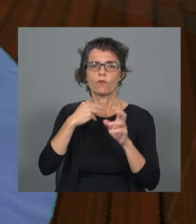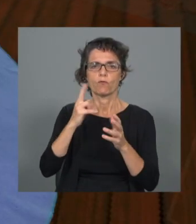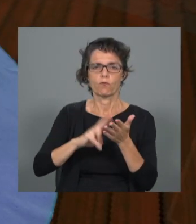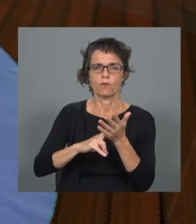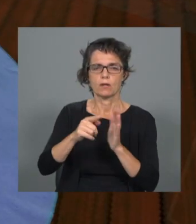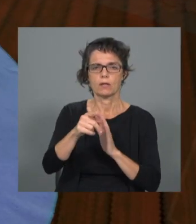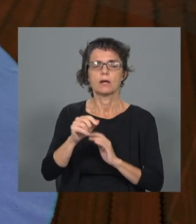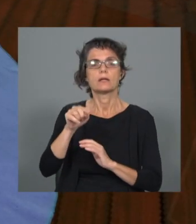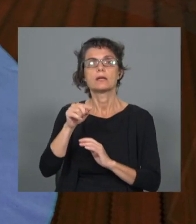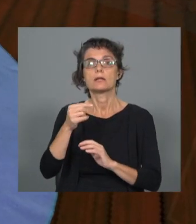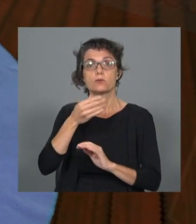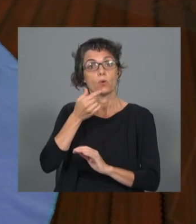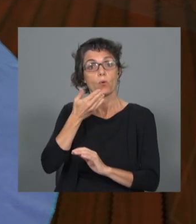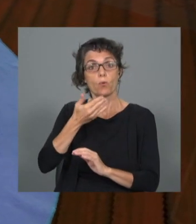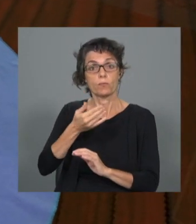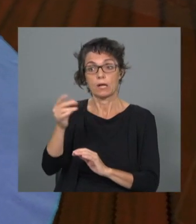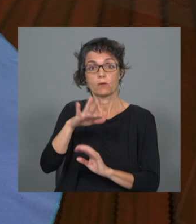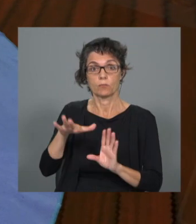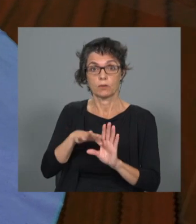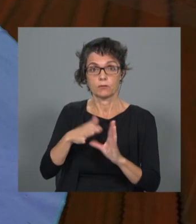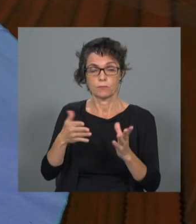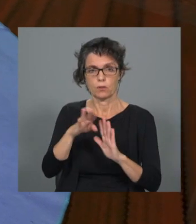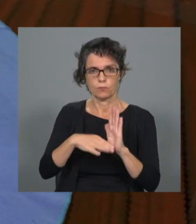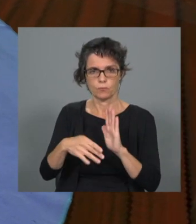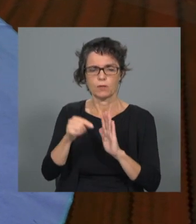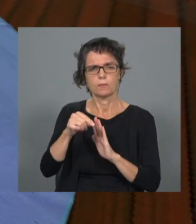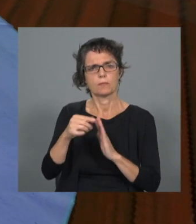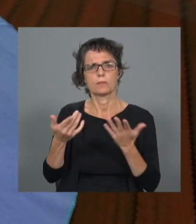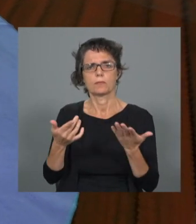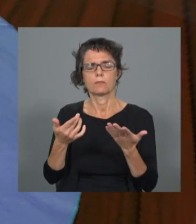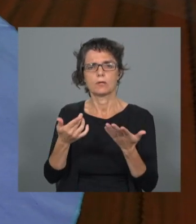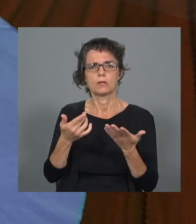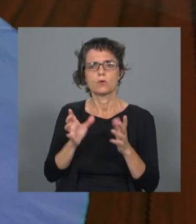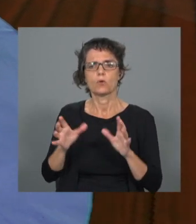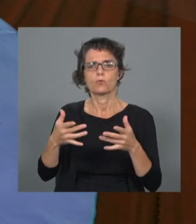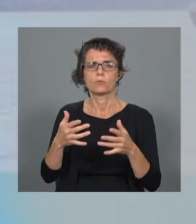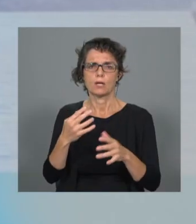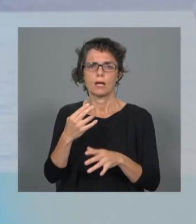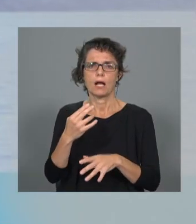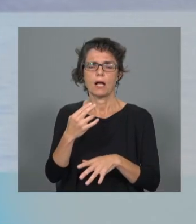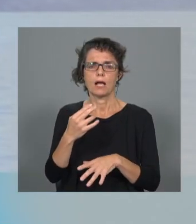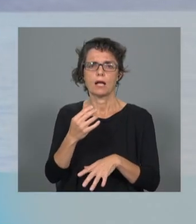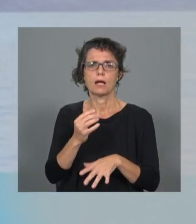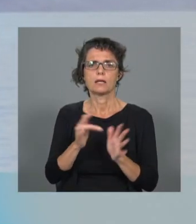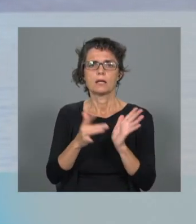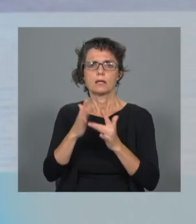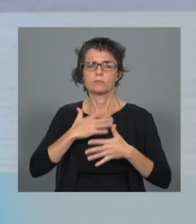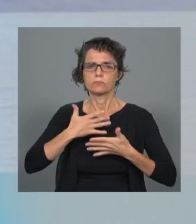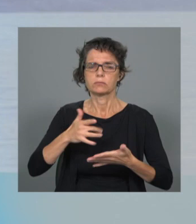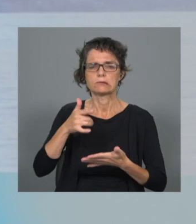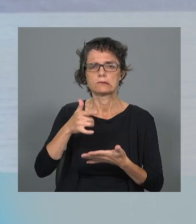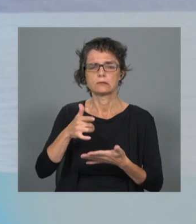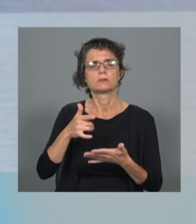momento com uma comunidade cristã também a iniciar um novo período de iniciativas